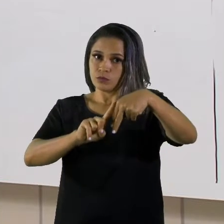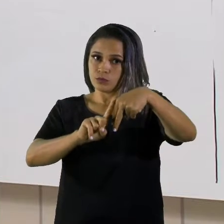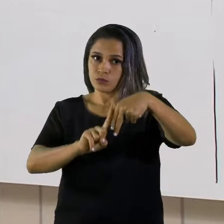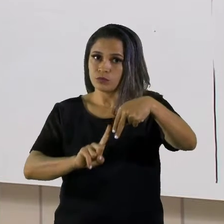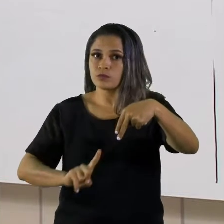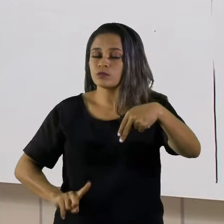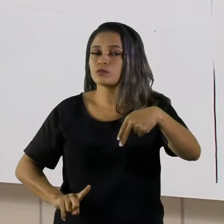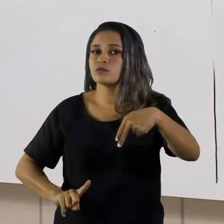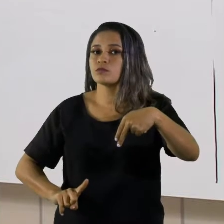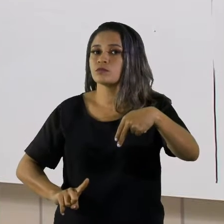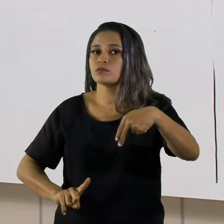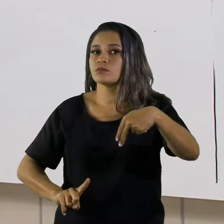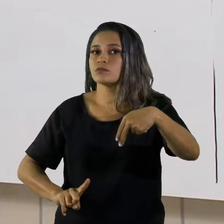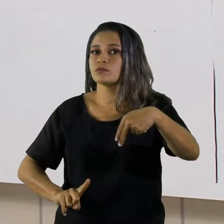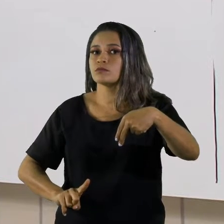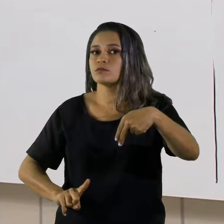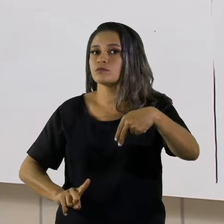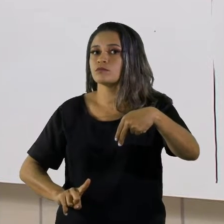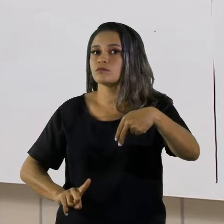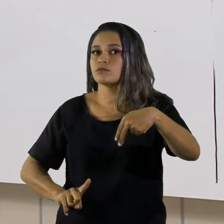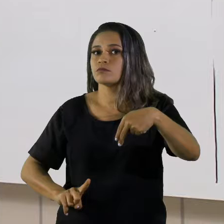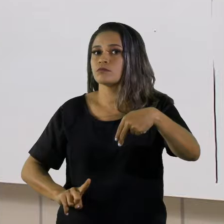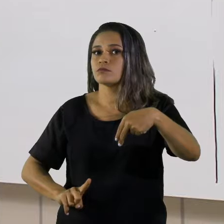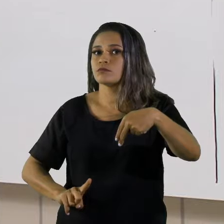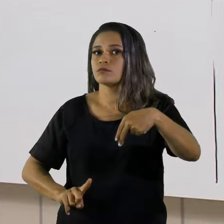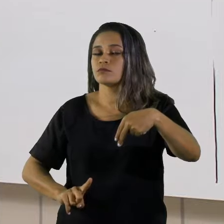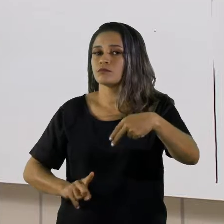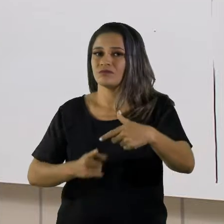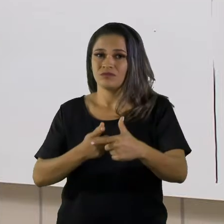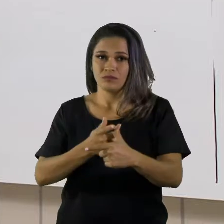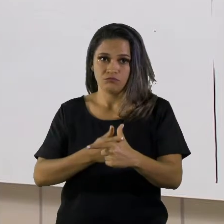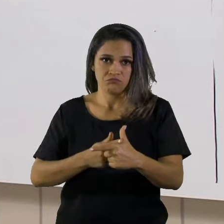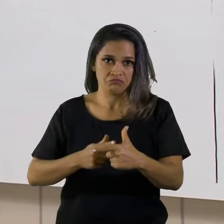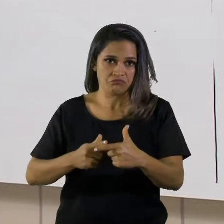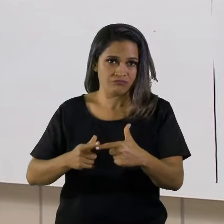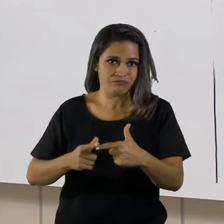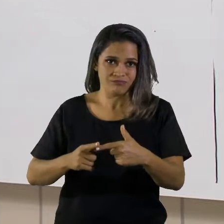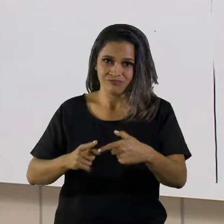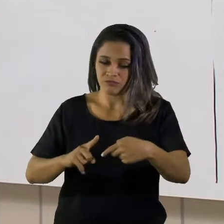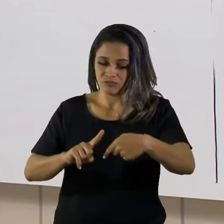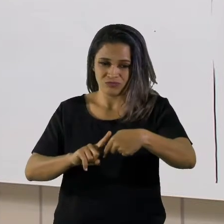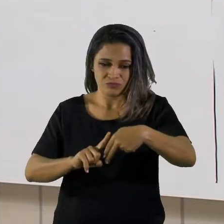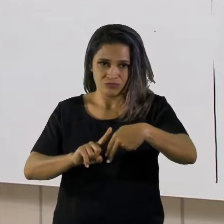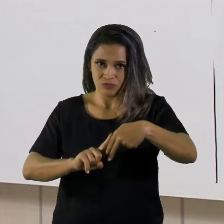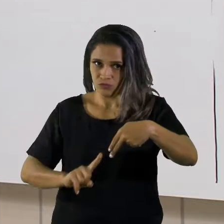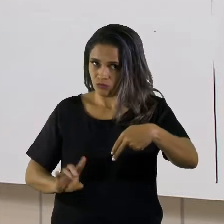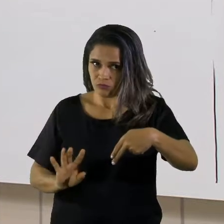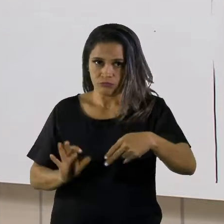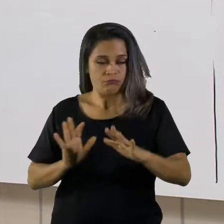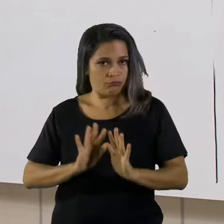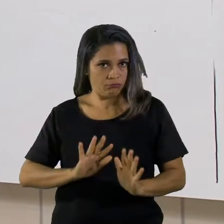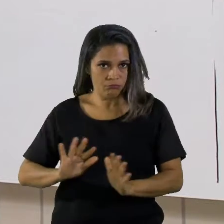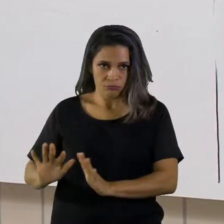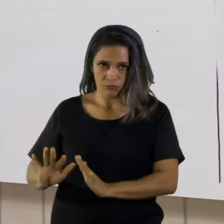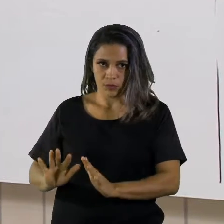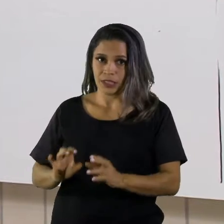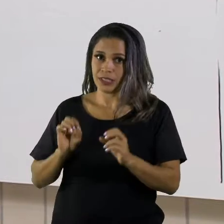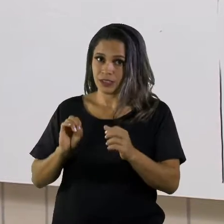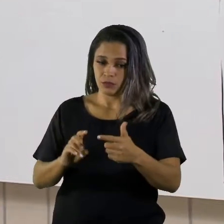Nós não vamos trabalhar com divisão não inteiras aqui. Então aqui, se eu pegar o